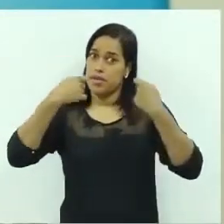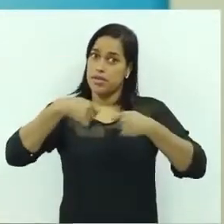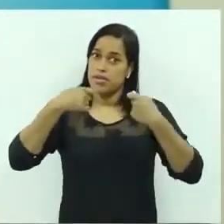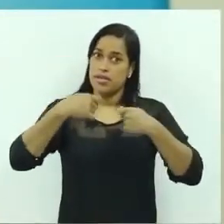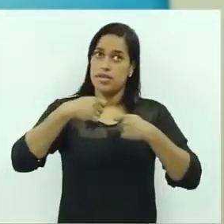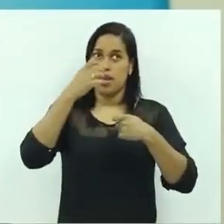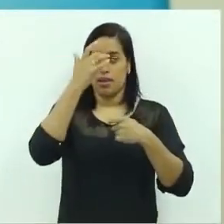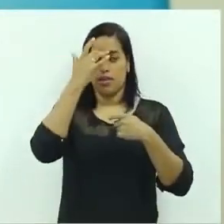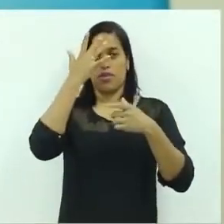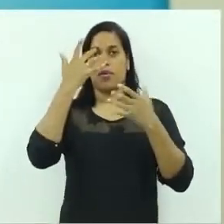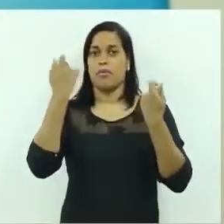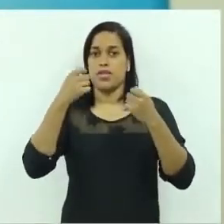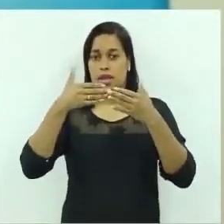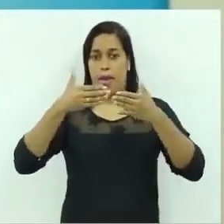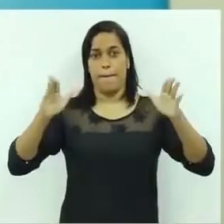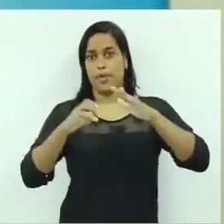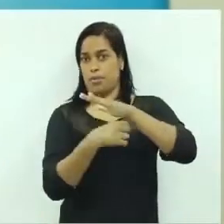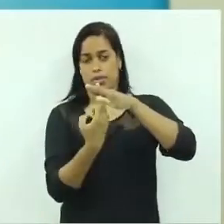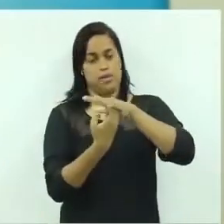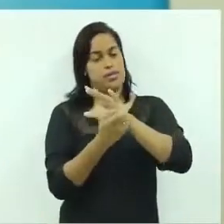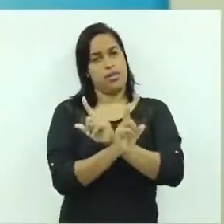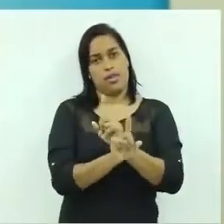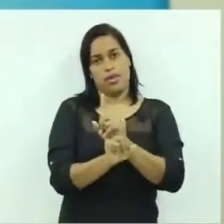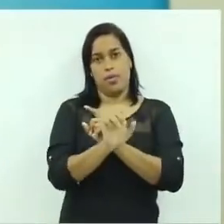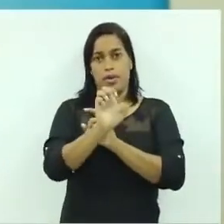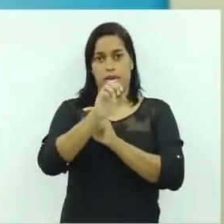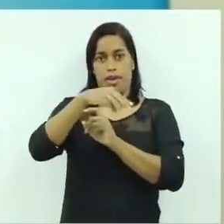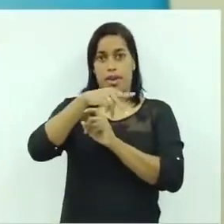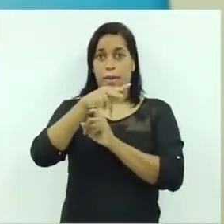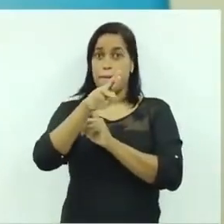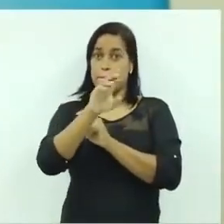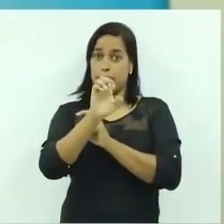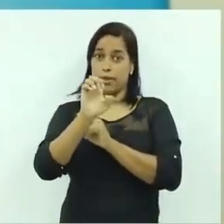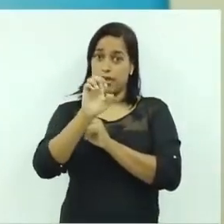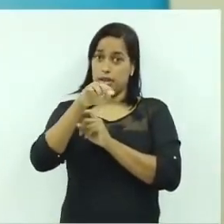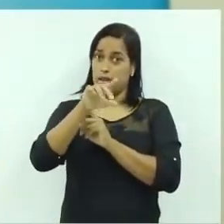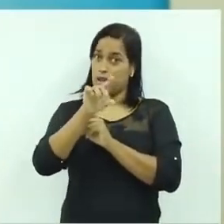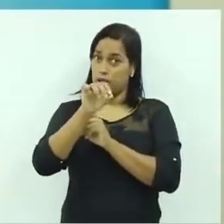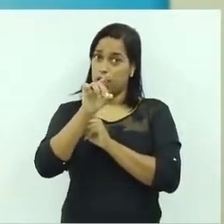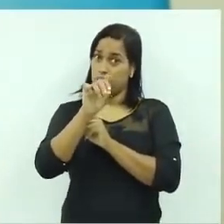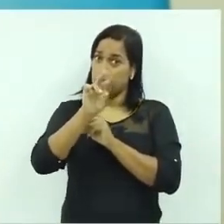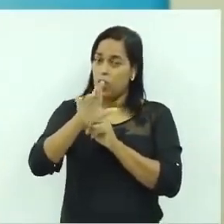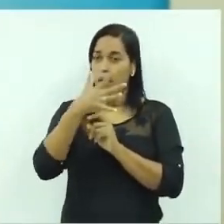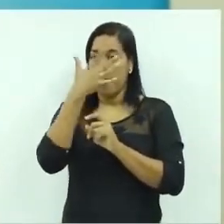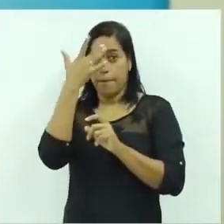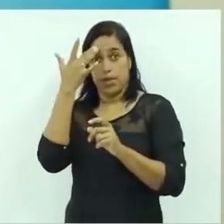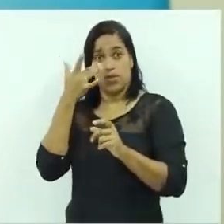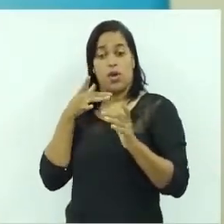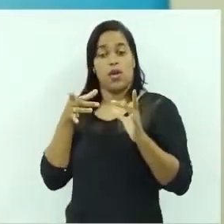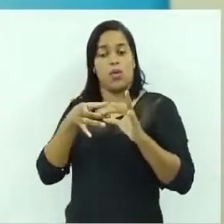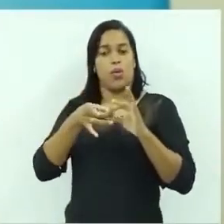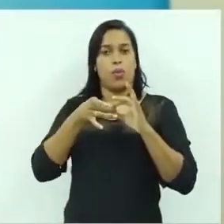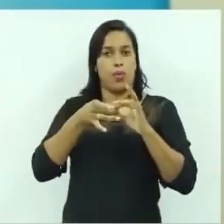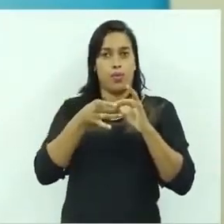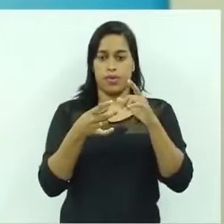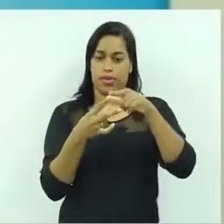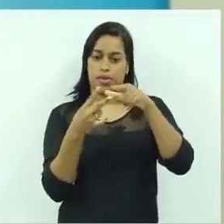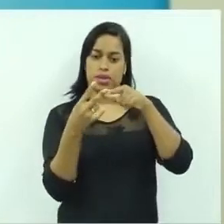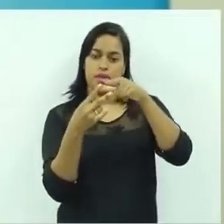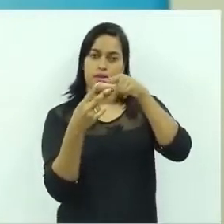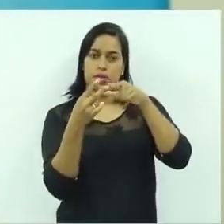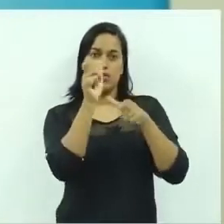é preciso abrir uma empresa? Não. Empreendedor é aquele que junta principalmente